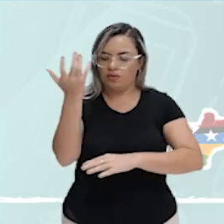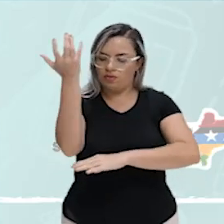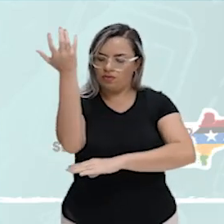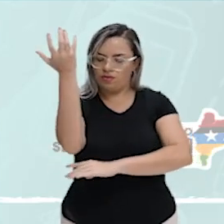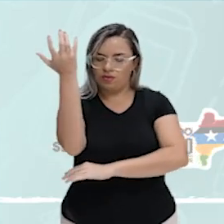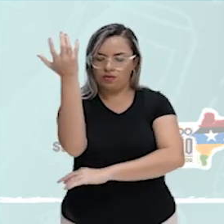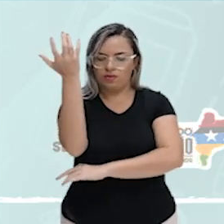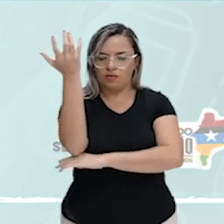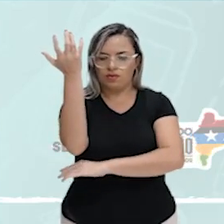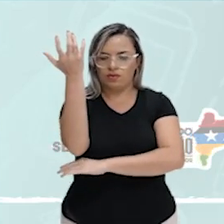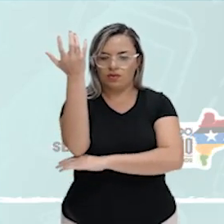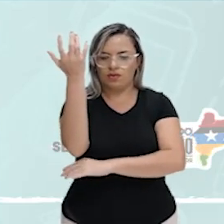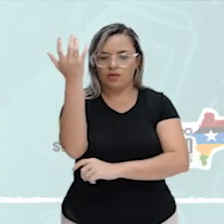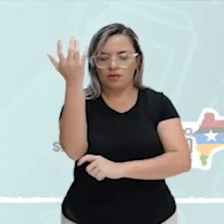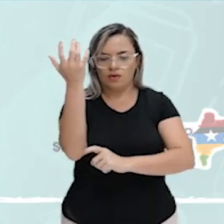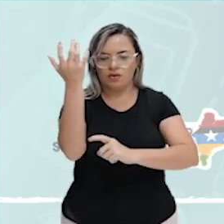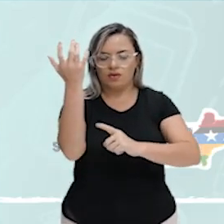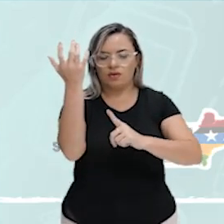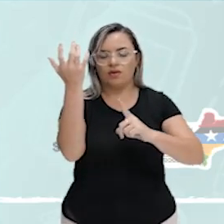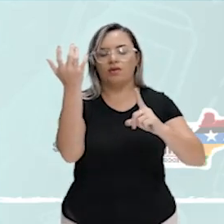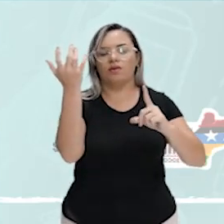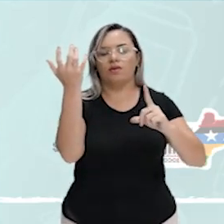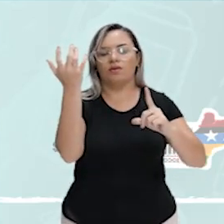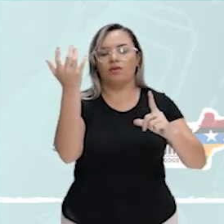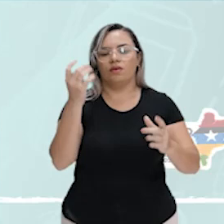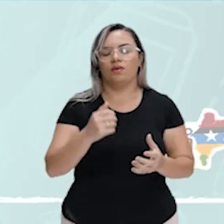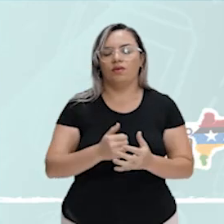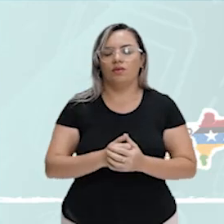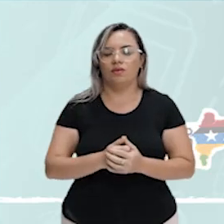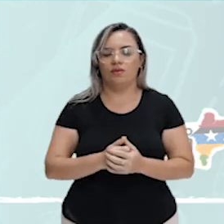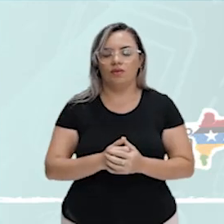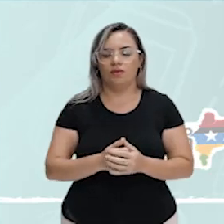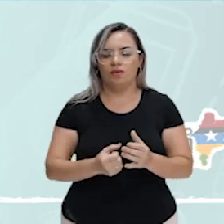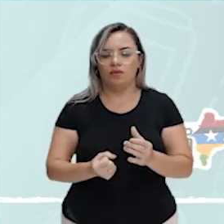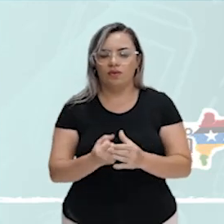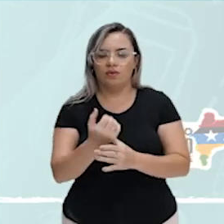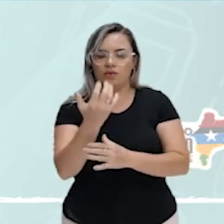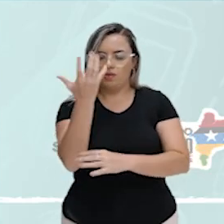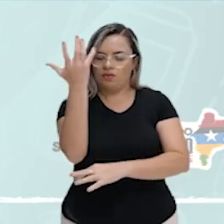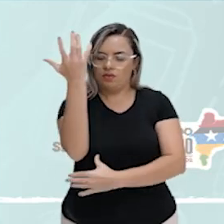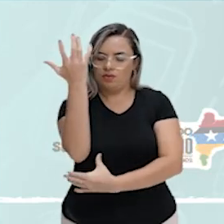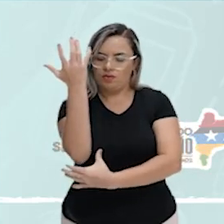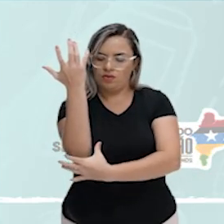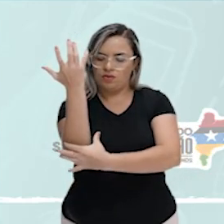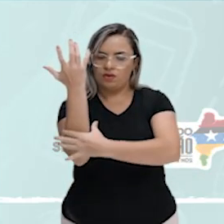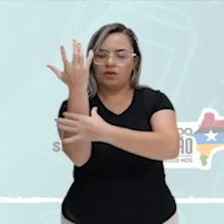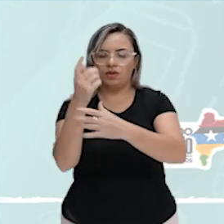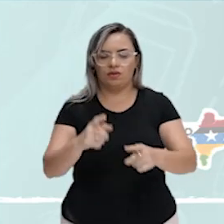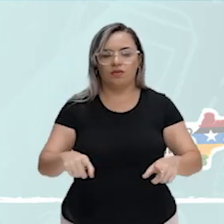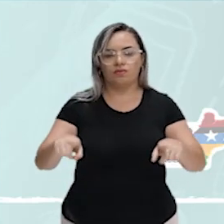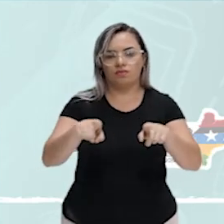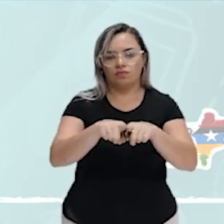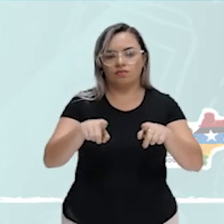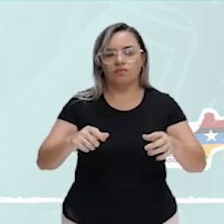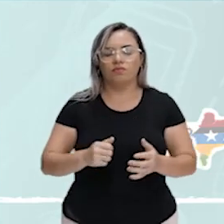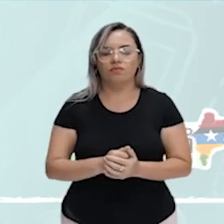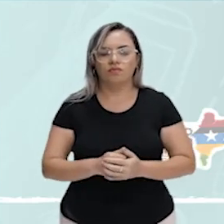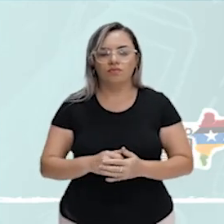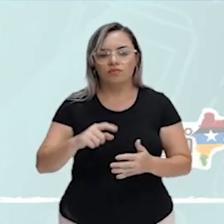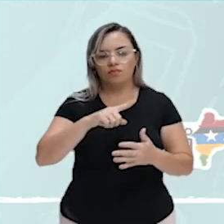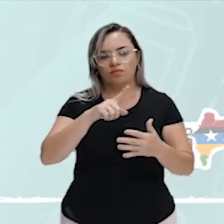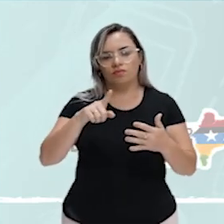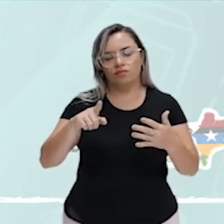raízes. Em altas quantidades, a citocinina ela estimula a produção de caule e de folhas, ok? O